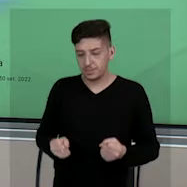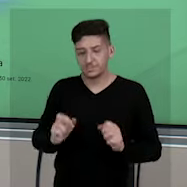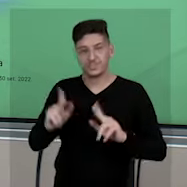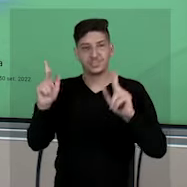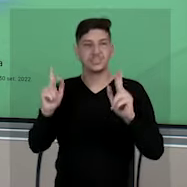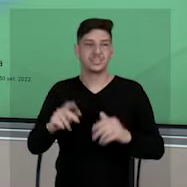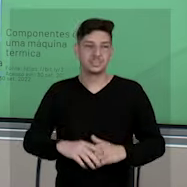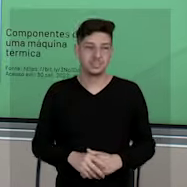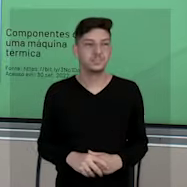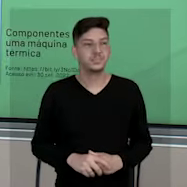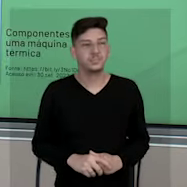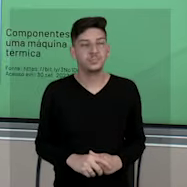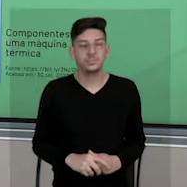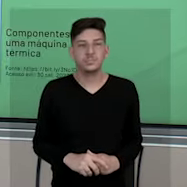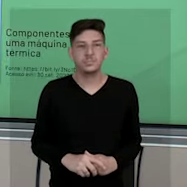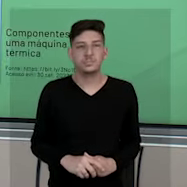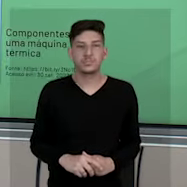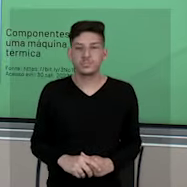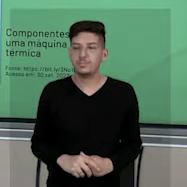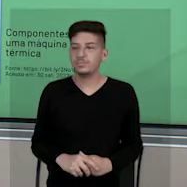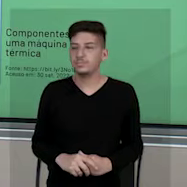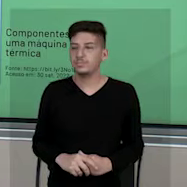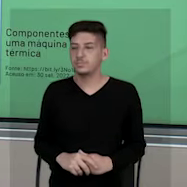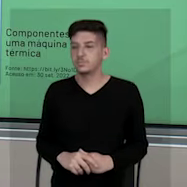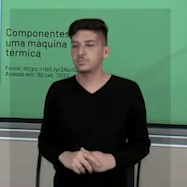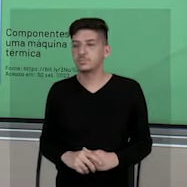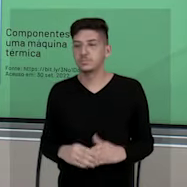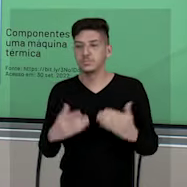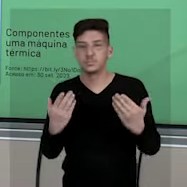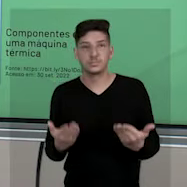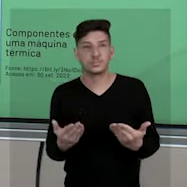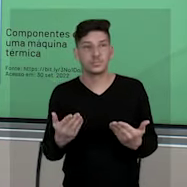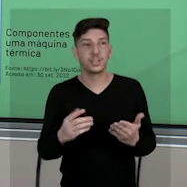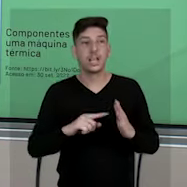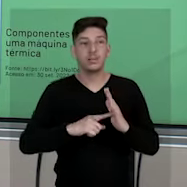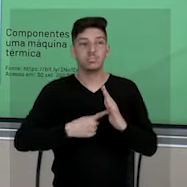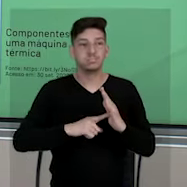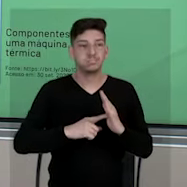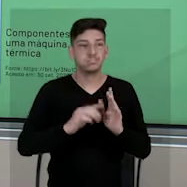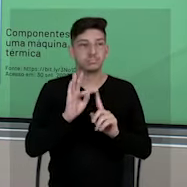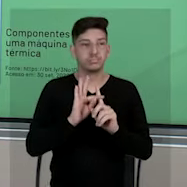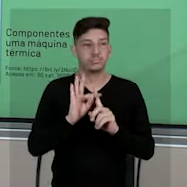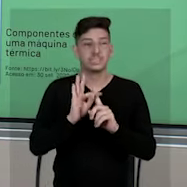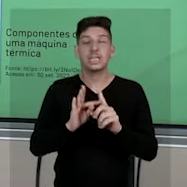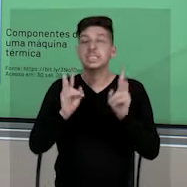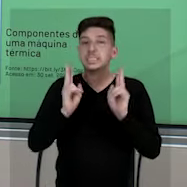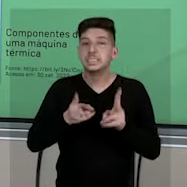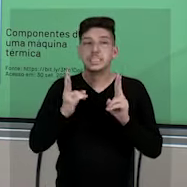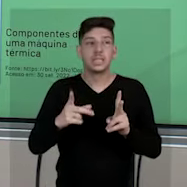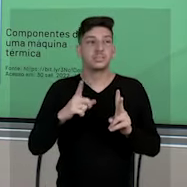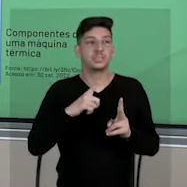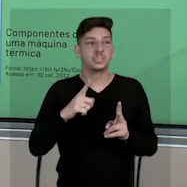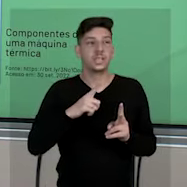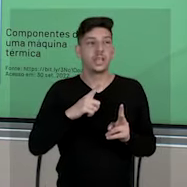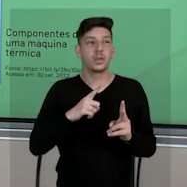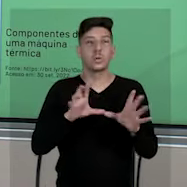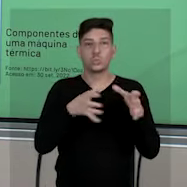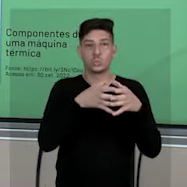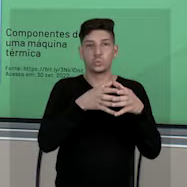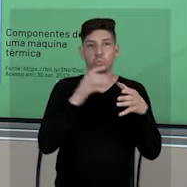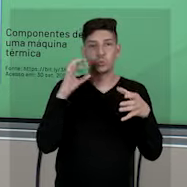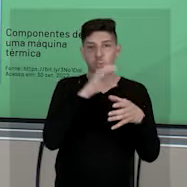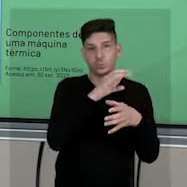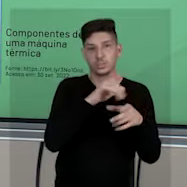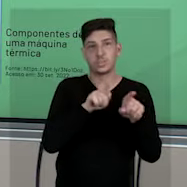como essa. Então, olha lá, as máquinas térmicas, elas vão ter sempre, tá, gente, uma fonte quente e uma